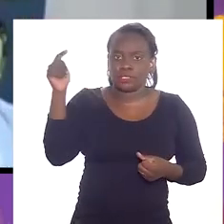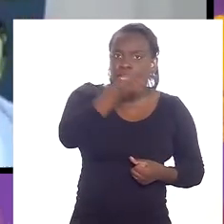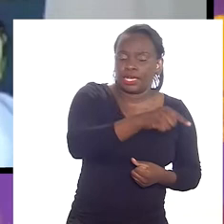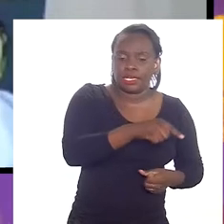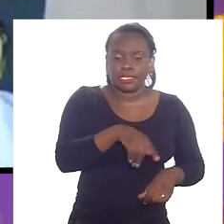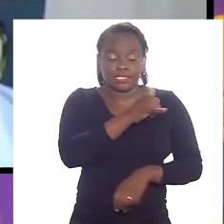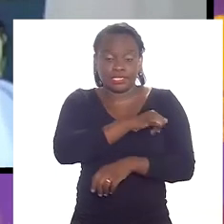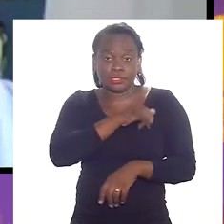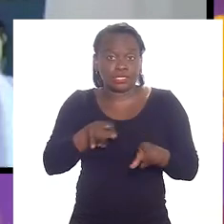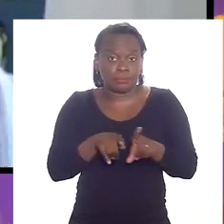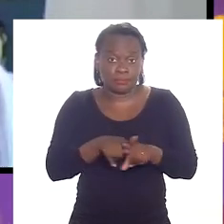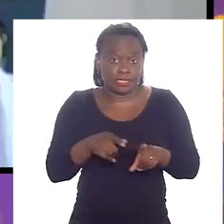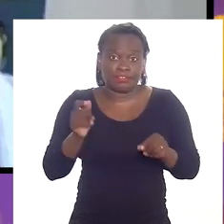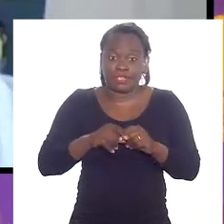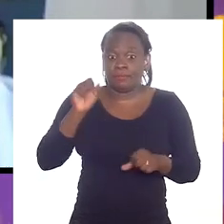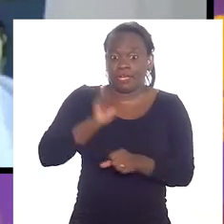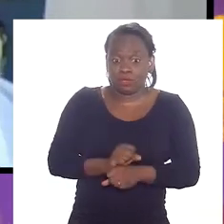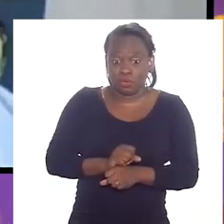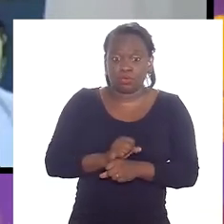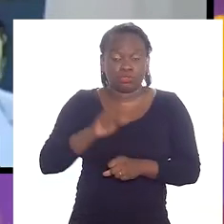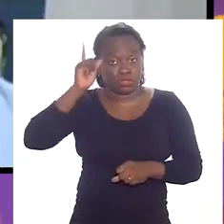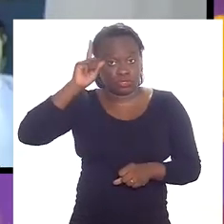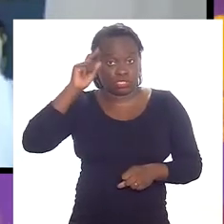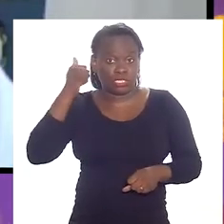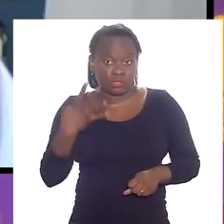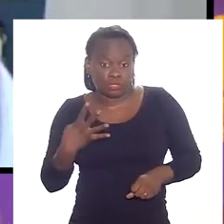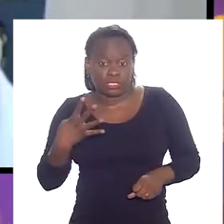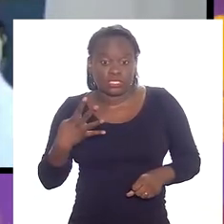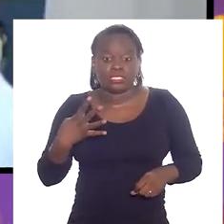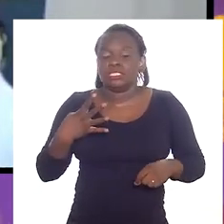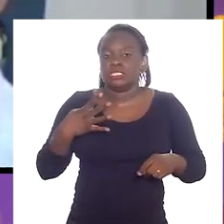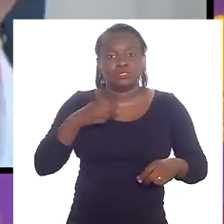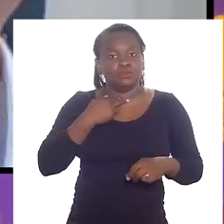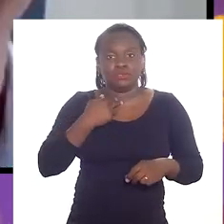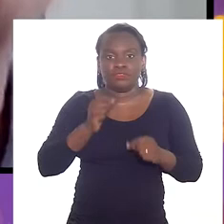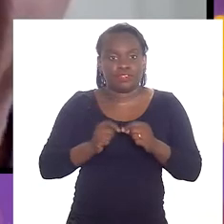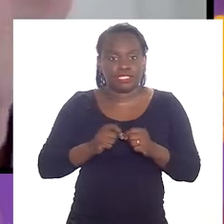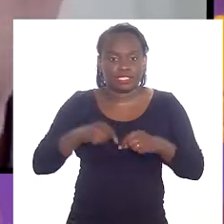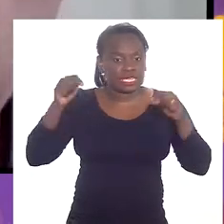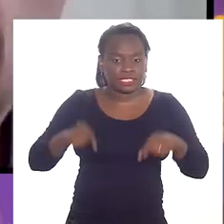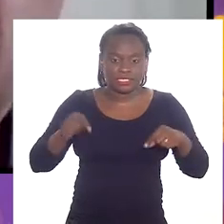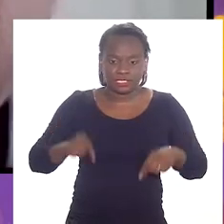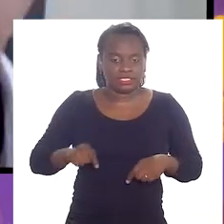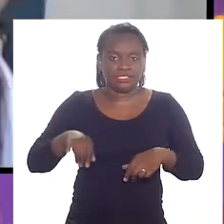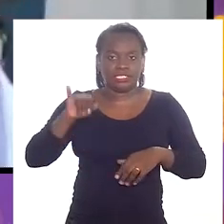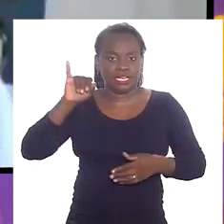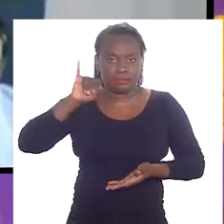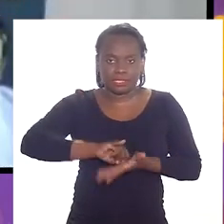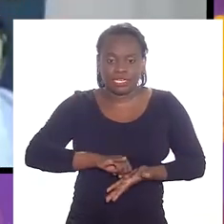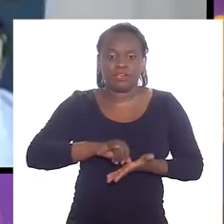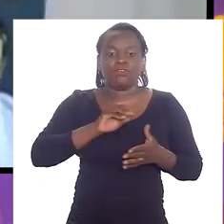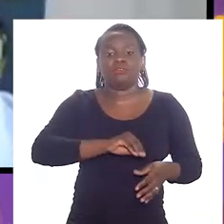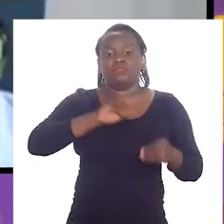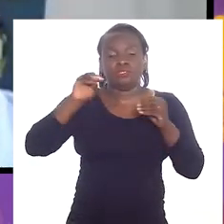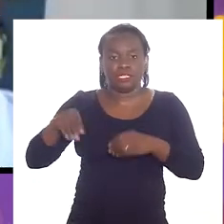aí Volta Redonda não aceitou que a Copa do Brasil fosse lá. O Rio de Janeiro também fez aquela parada de 14 dias, os jogos